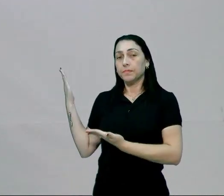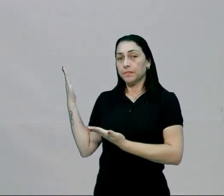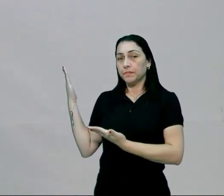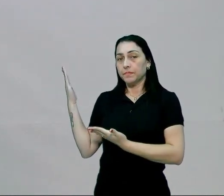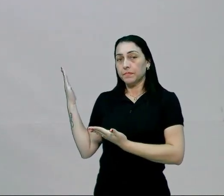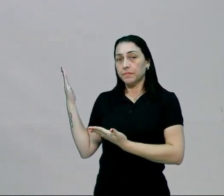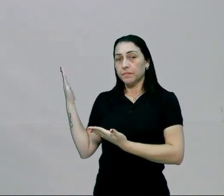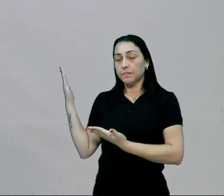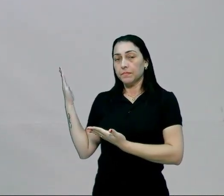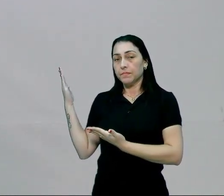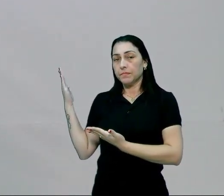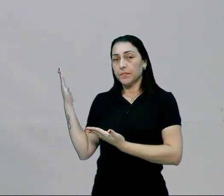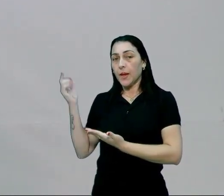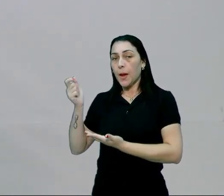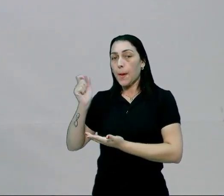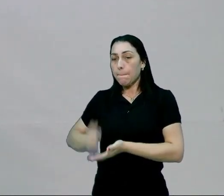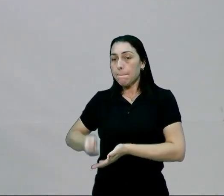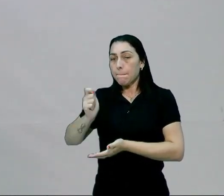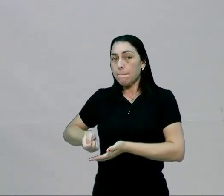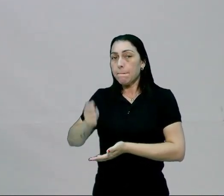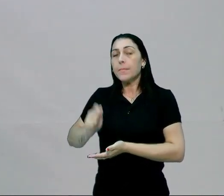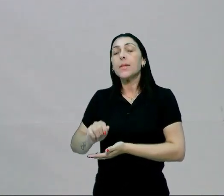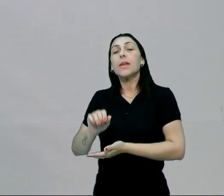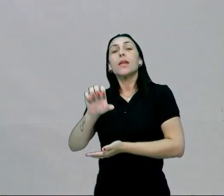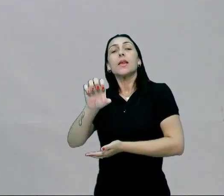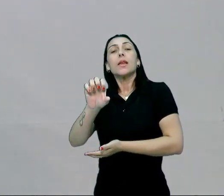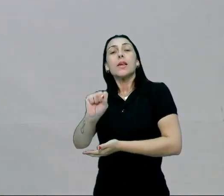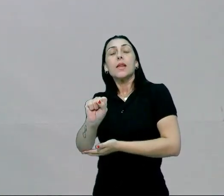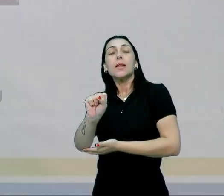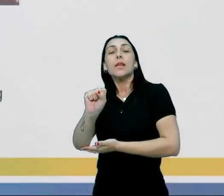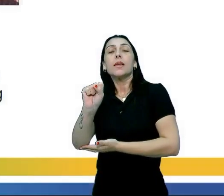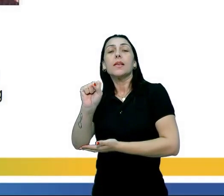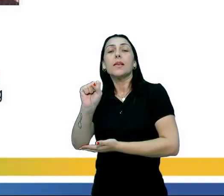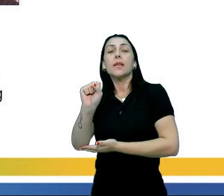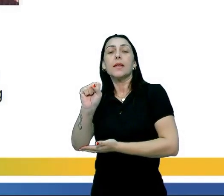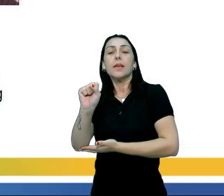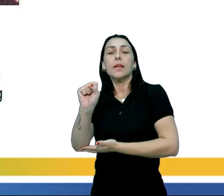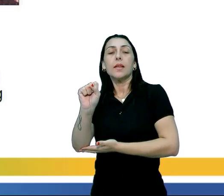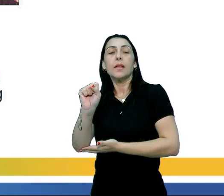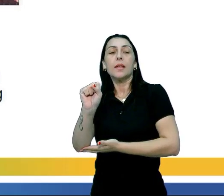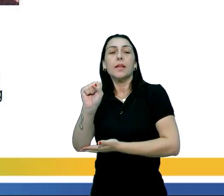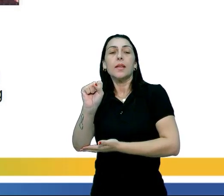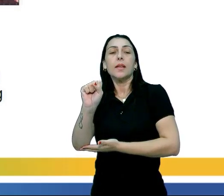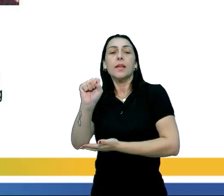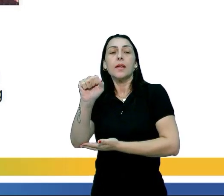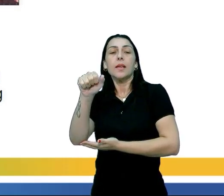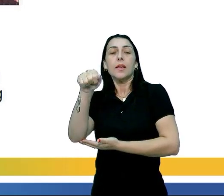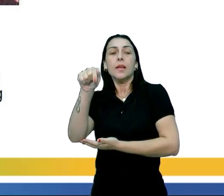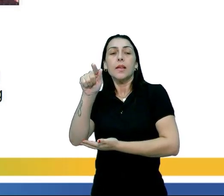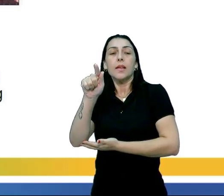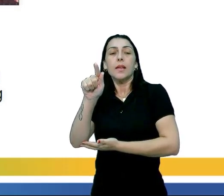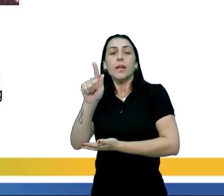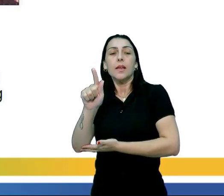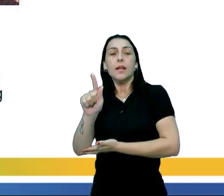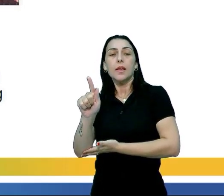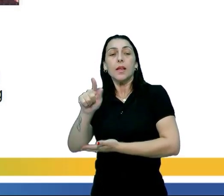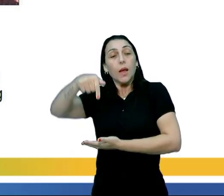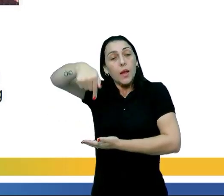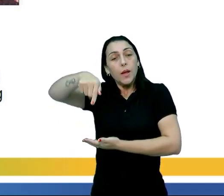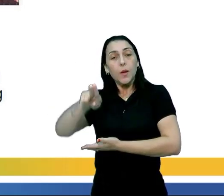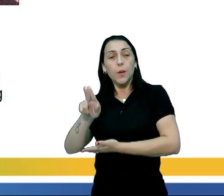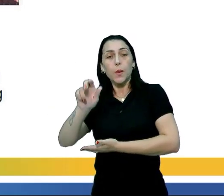aliás, badminton é o da peteca, o squash que é o da parede, beleza, ótimo, tá até aí na quadra, cadê? Na tela, a pessoa já falou expressão na